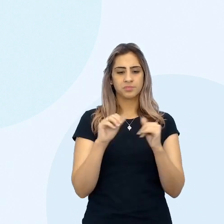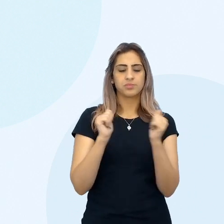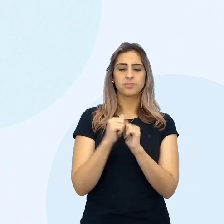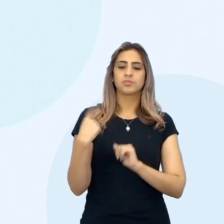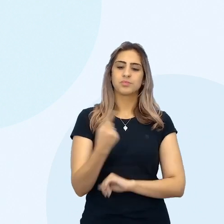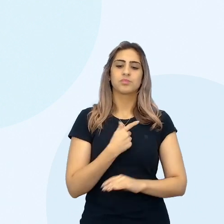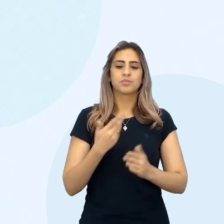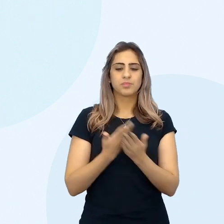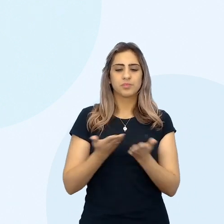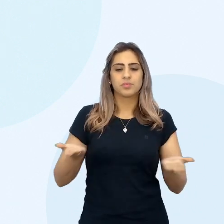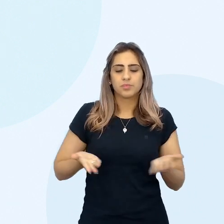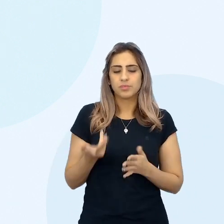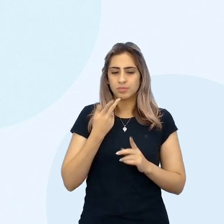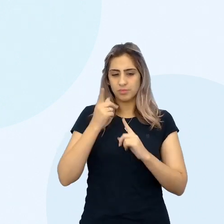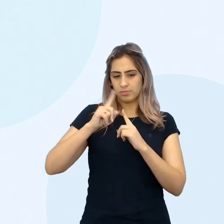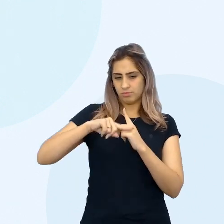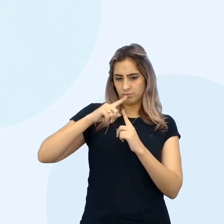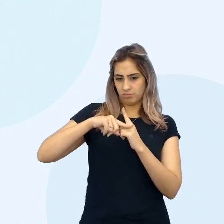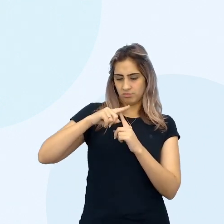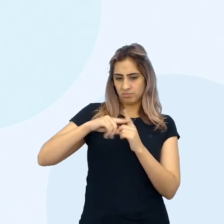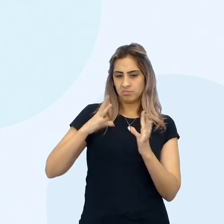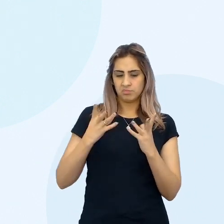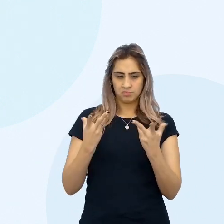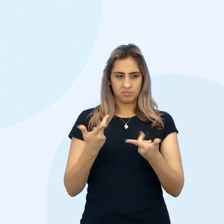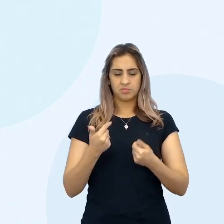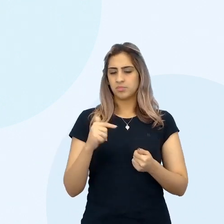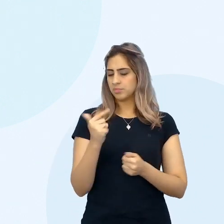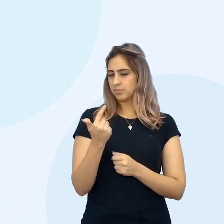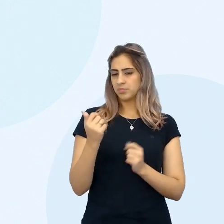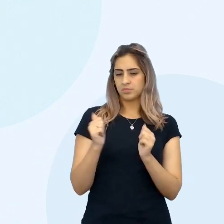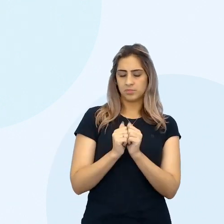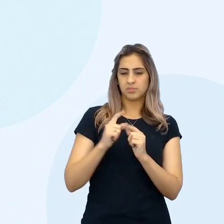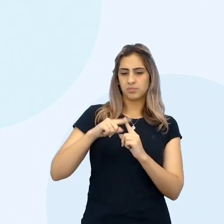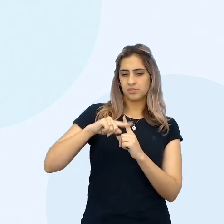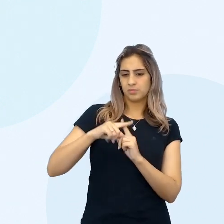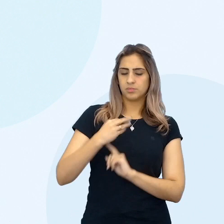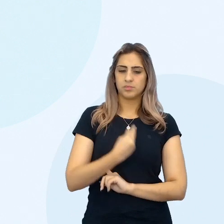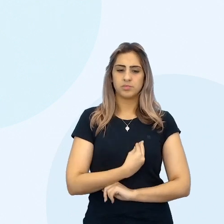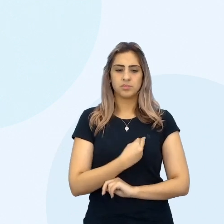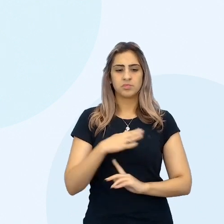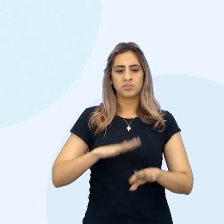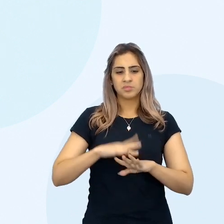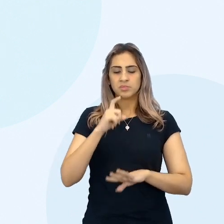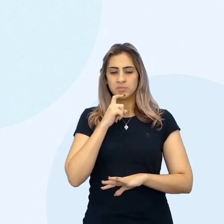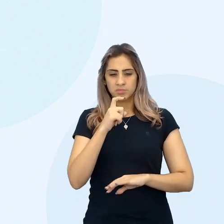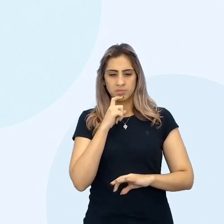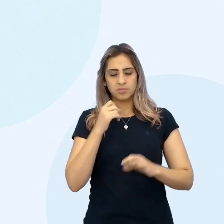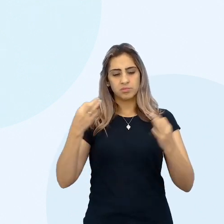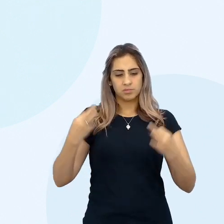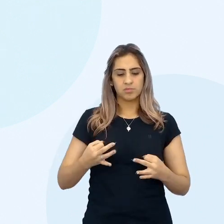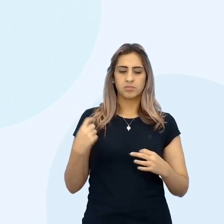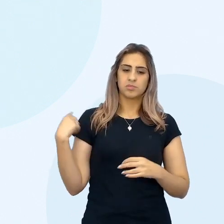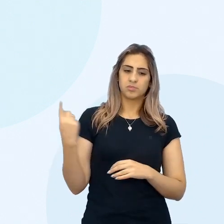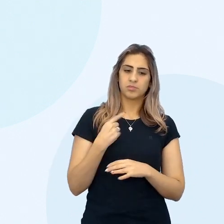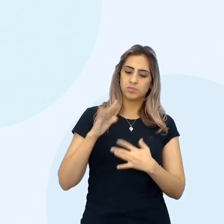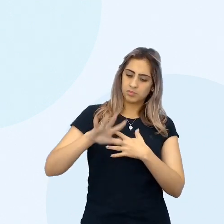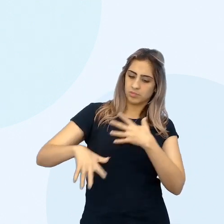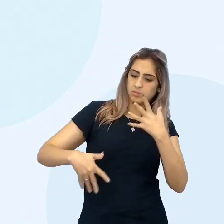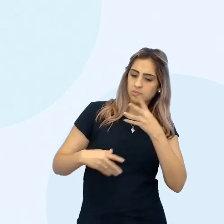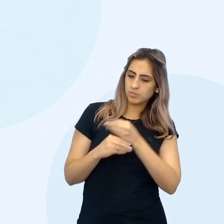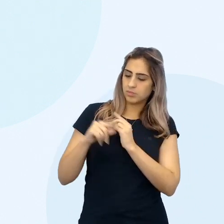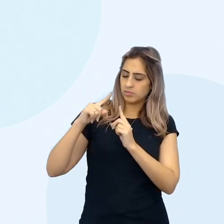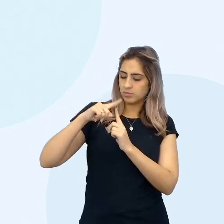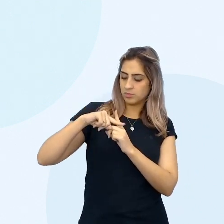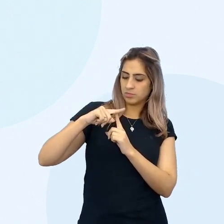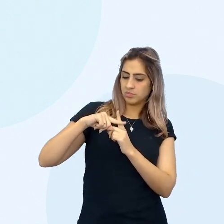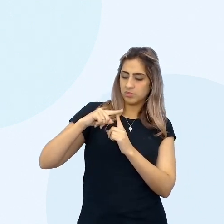hoje, né? Falando de temperaturas extremas, né, Osmar? Sim. Então tem a ver com um projeto de vida ao extremo, temperaturas bem geladas aí. E o meu componente é o Medidas